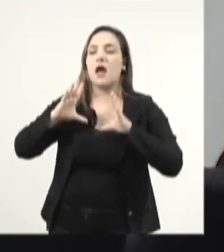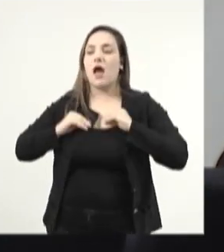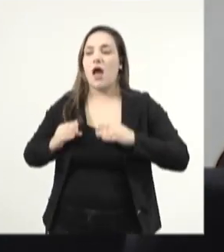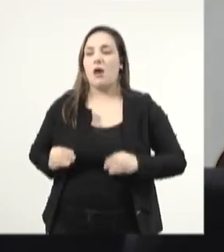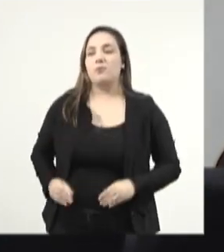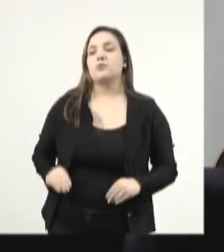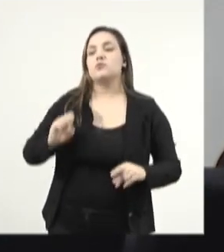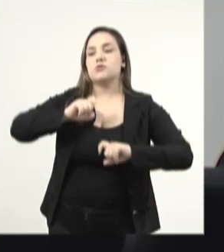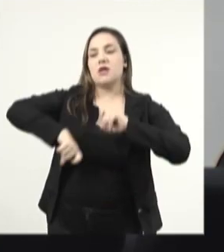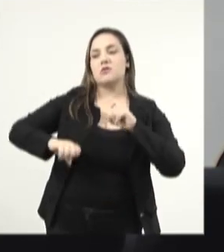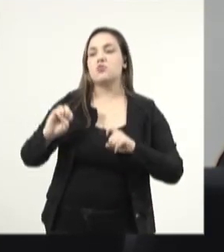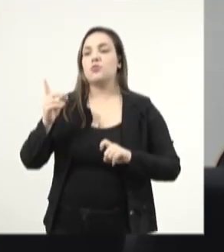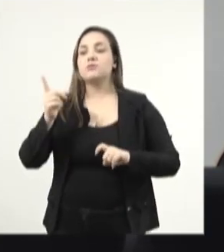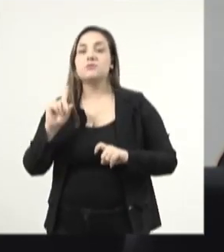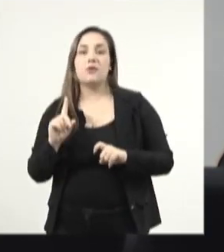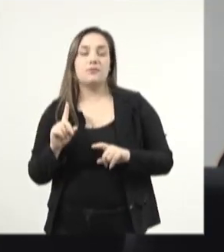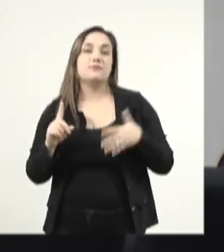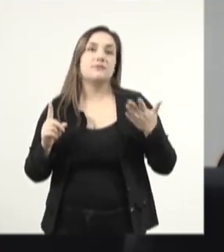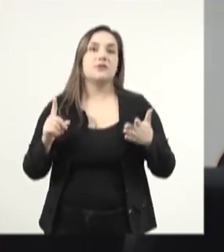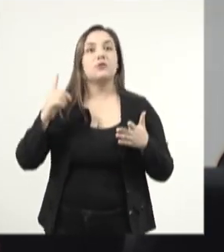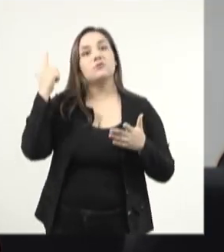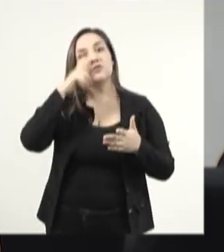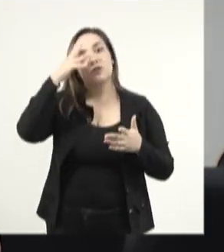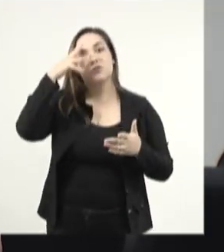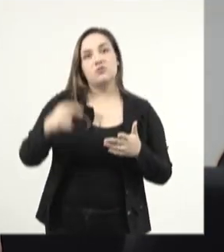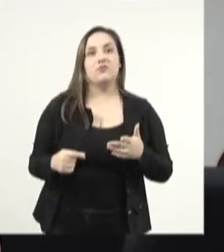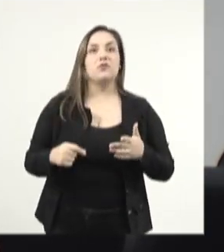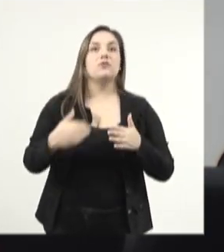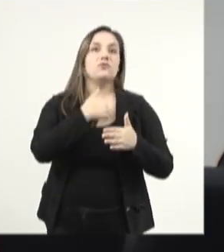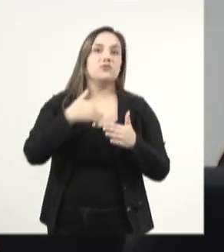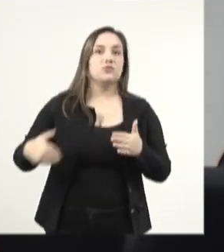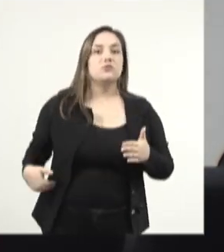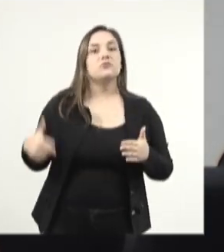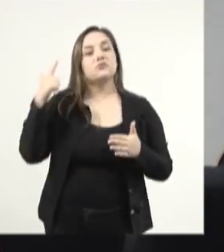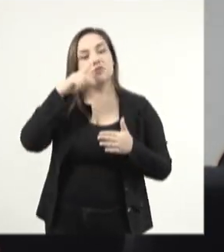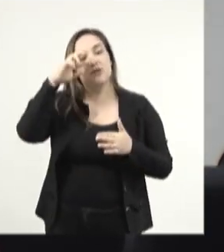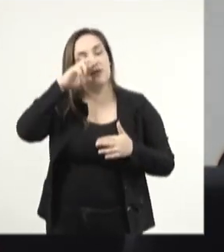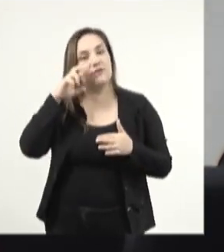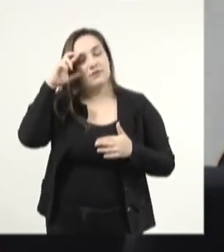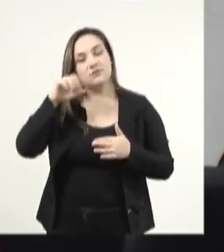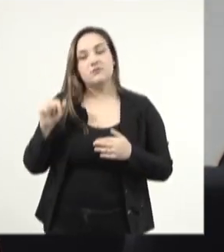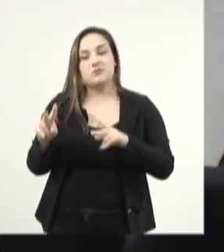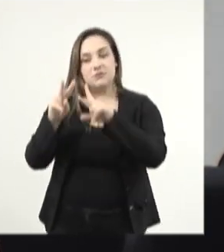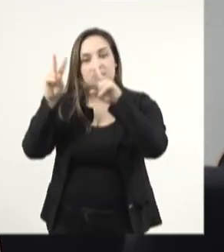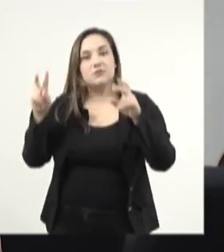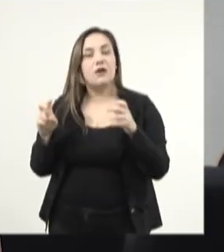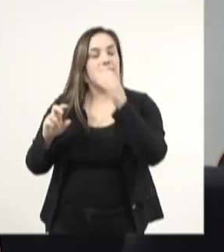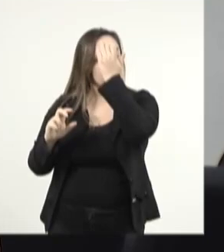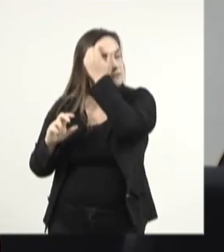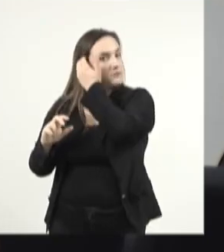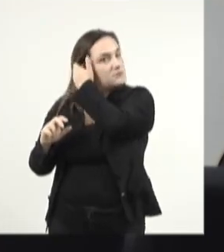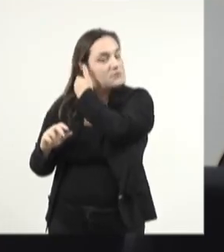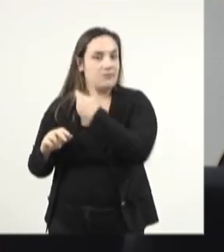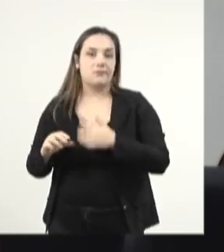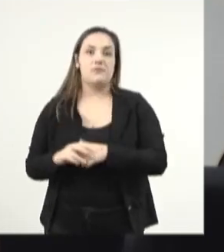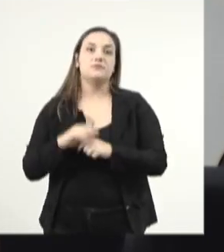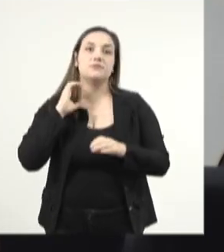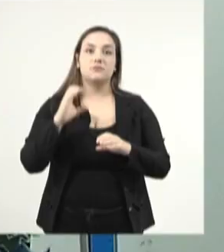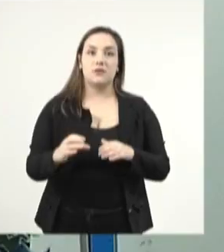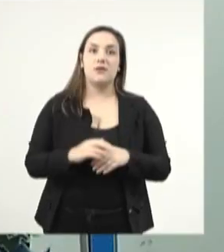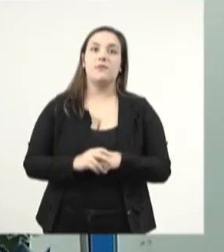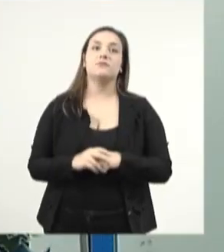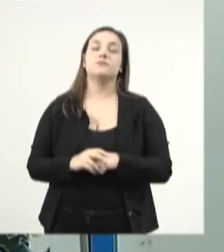abuso. E nós tomarmos providências, é claro, o poder público tomar providência com relação a esse tipo de